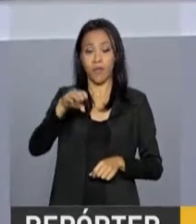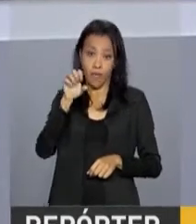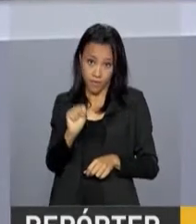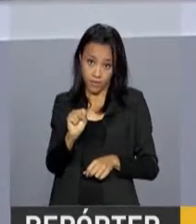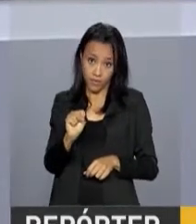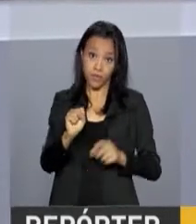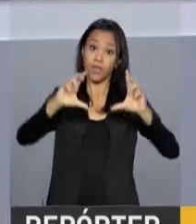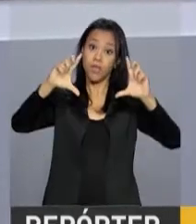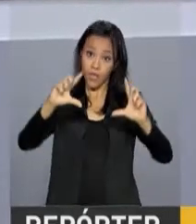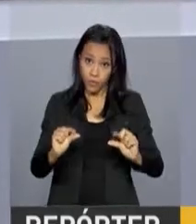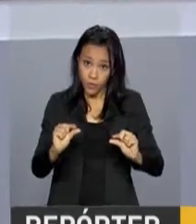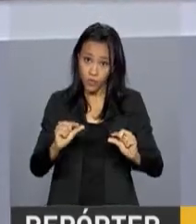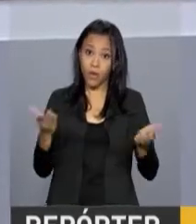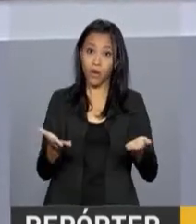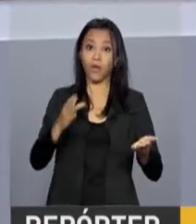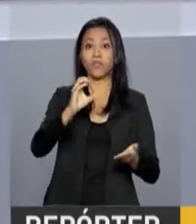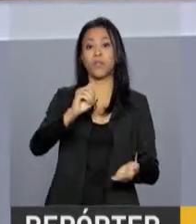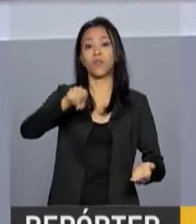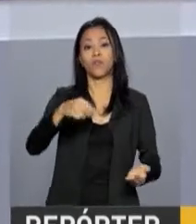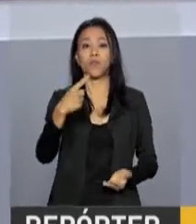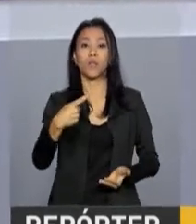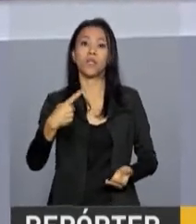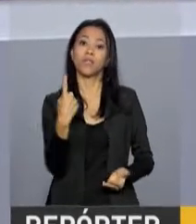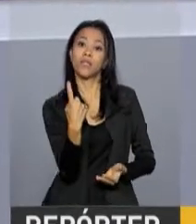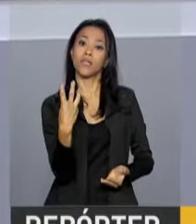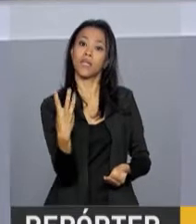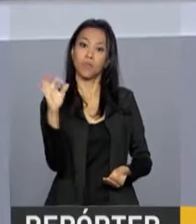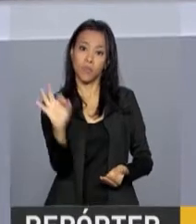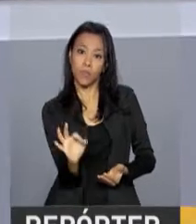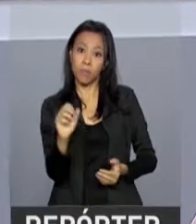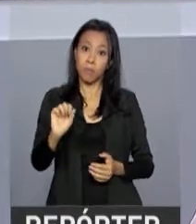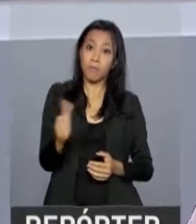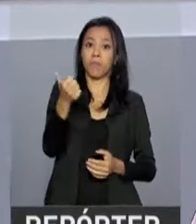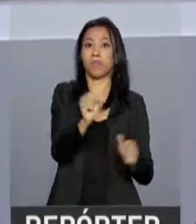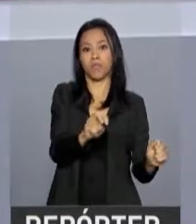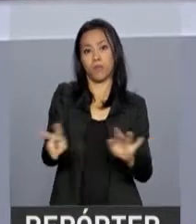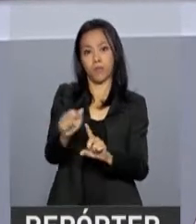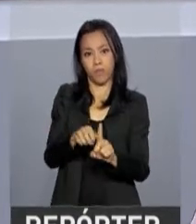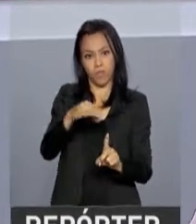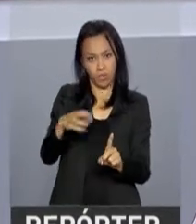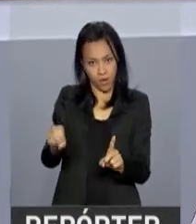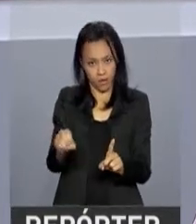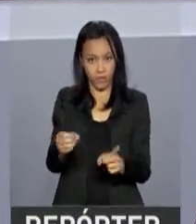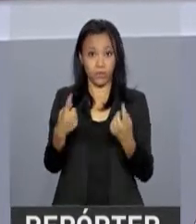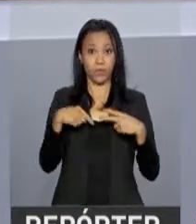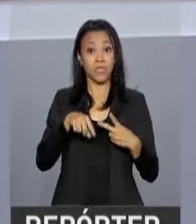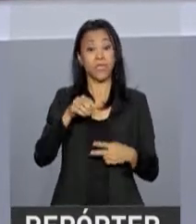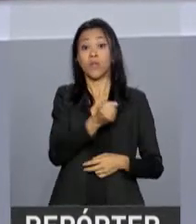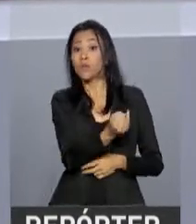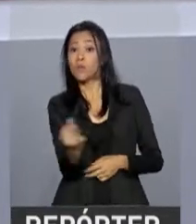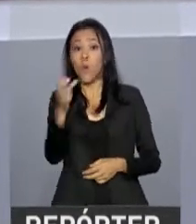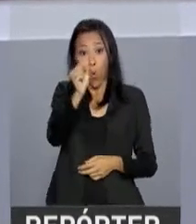desacelerou e ficou em 0,13 por cento na primeira semana de março informou a fgv cinco das oito